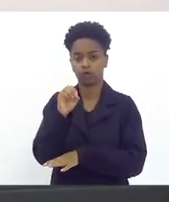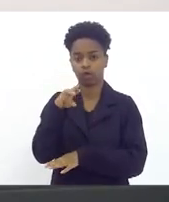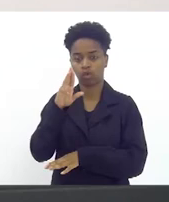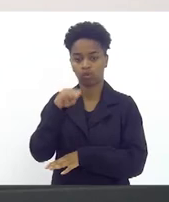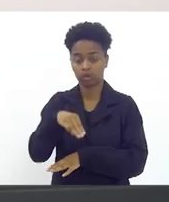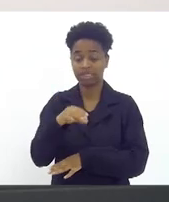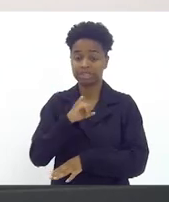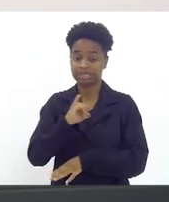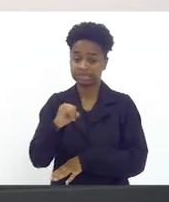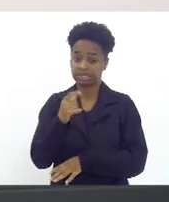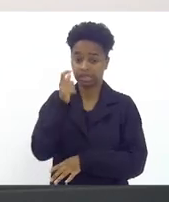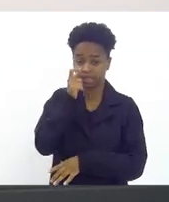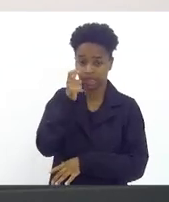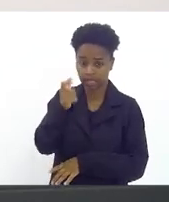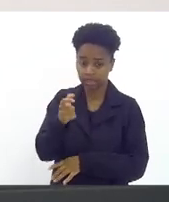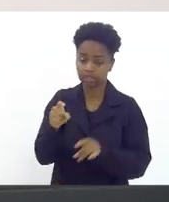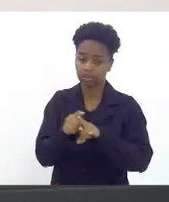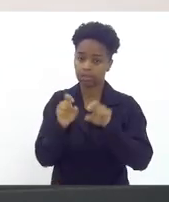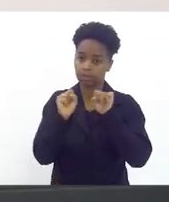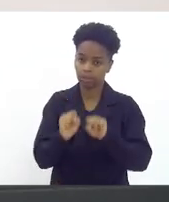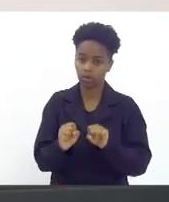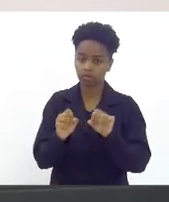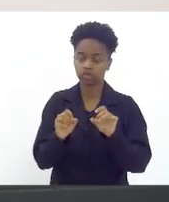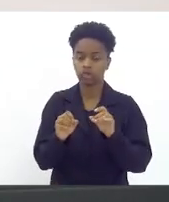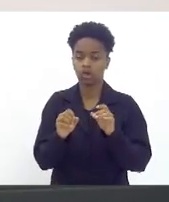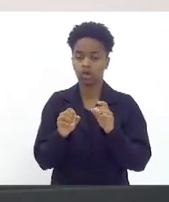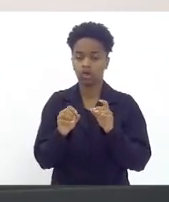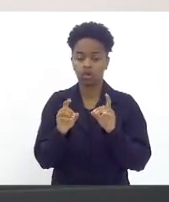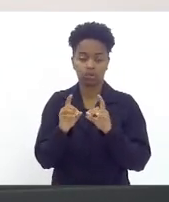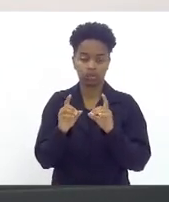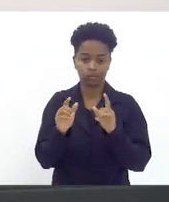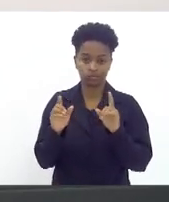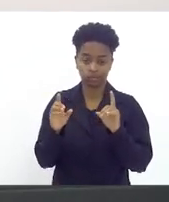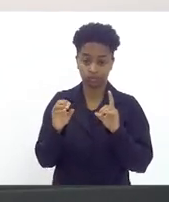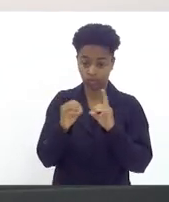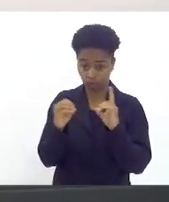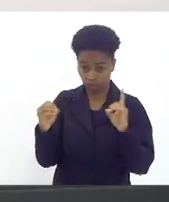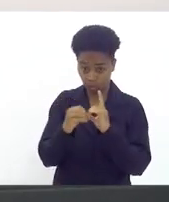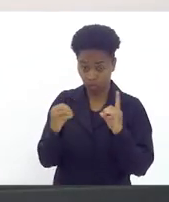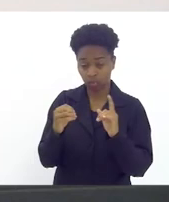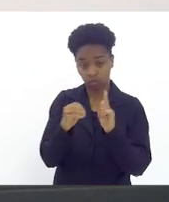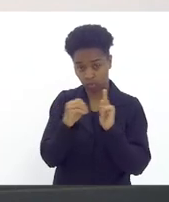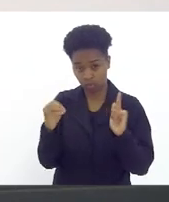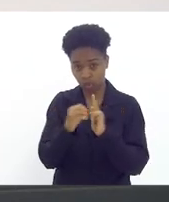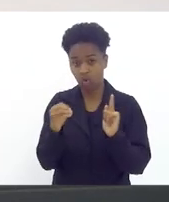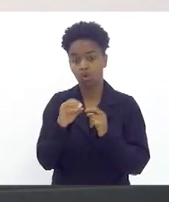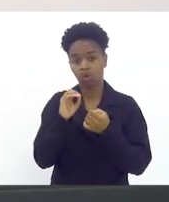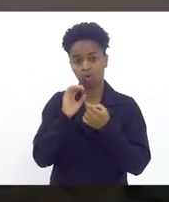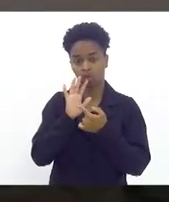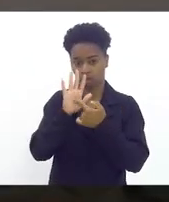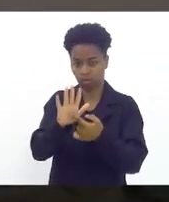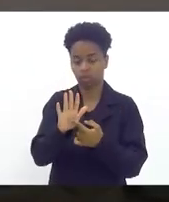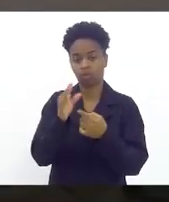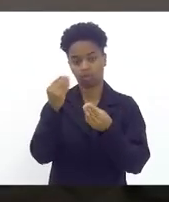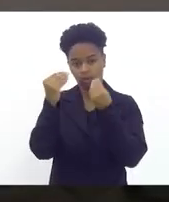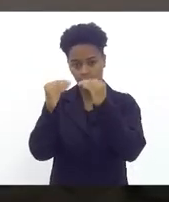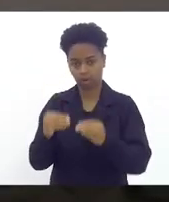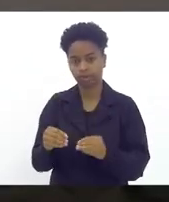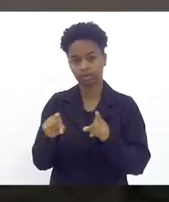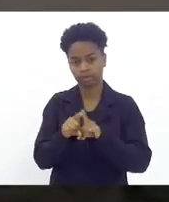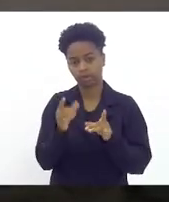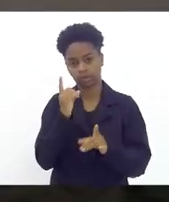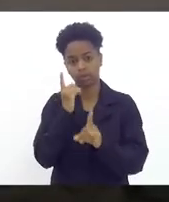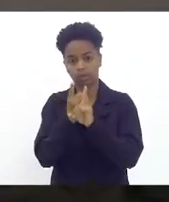tiver interesse pode digitar no buscador do Google fora um Florestal Fluminense que vai encontrar no site do Diálogo Eu também